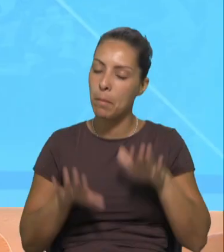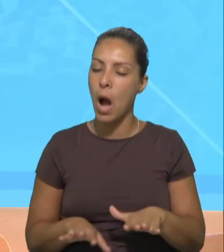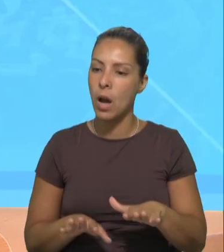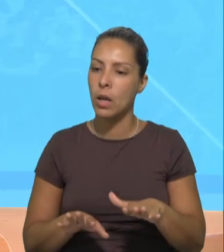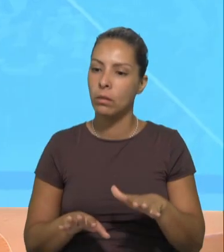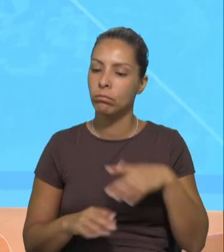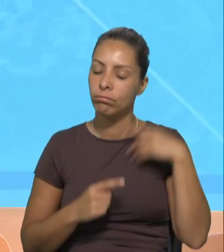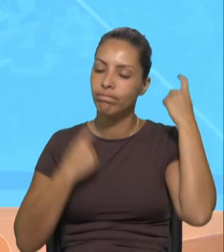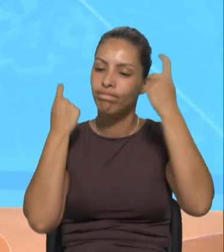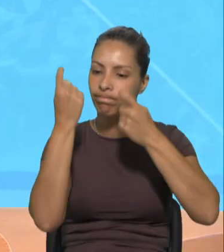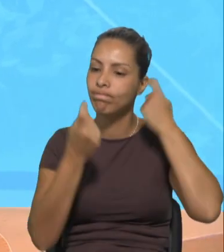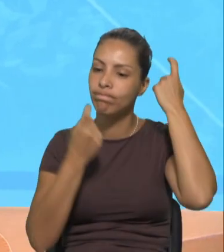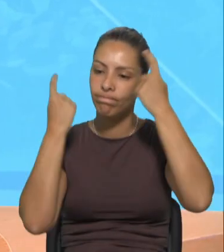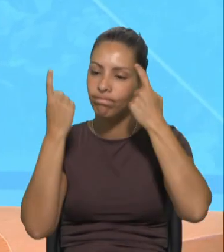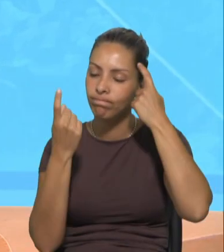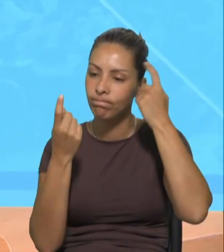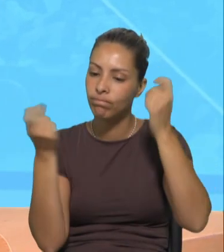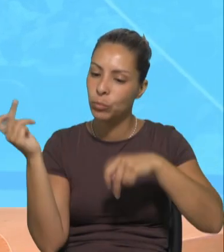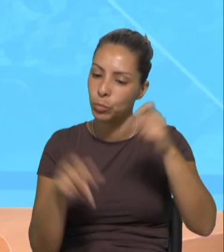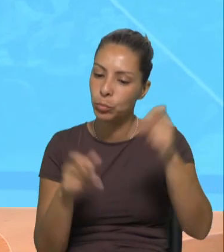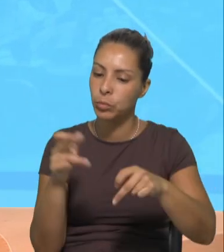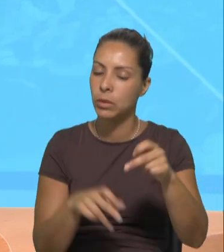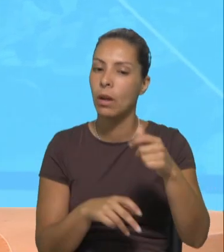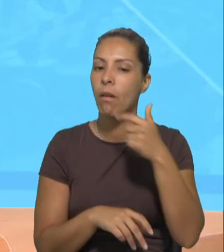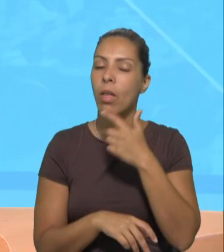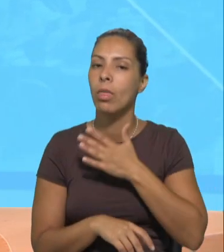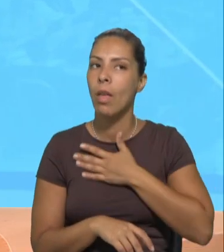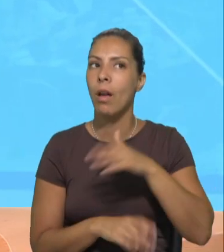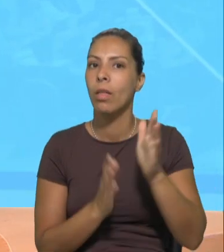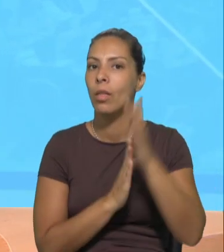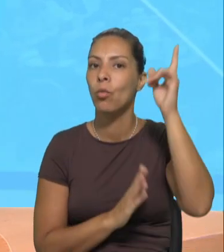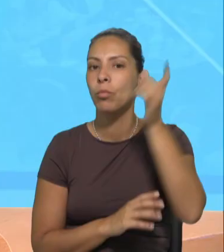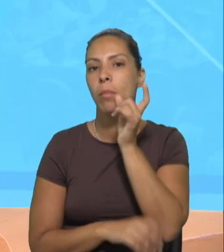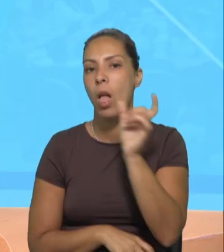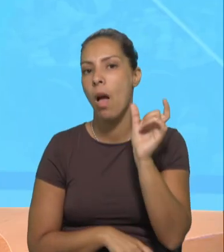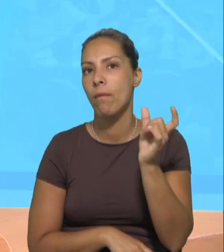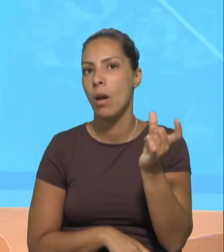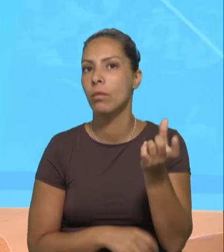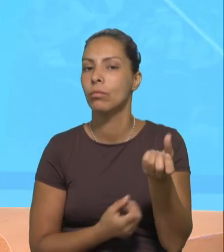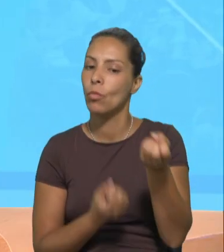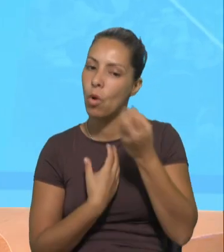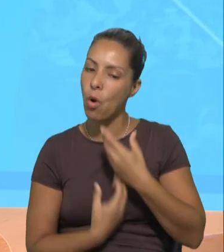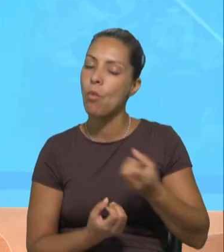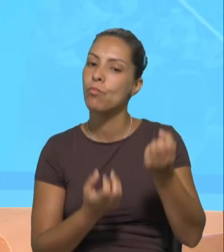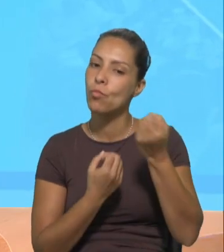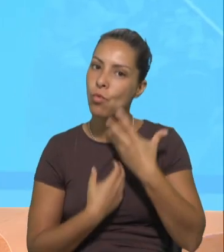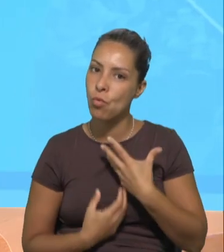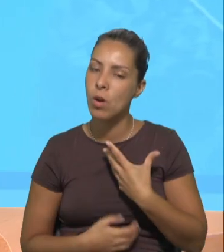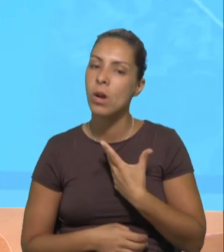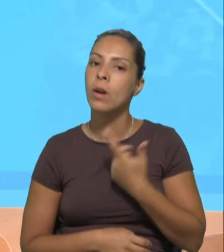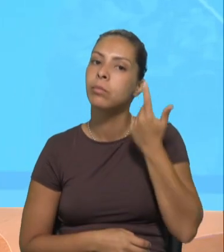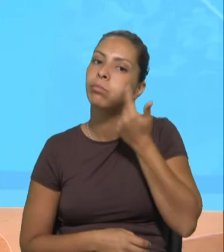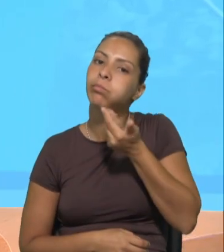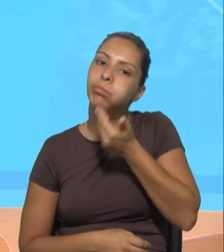para refletir também o que a palavra nos podia dizer. Podem ser experiências, de facto,